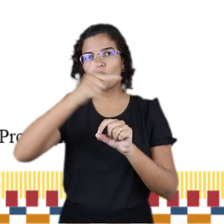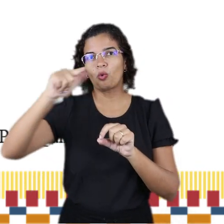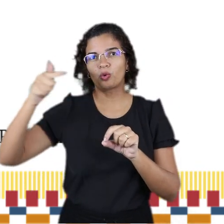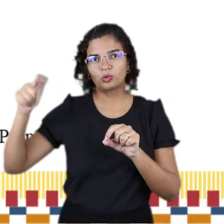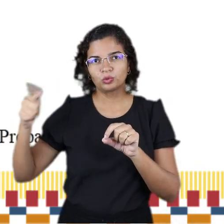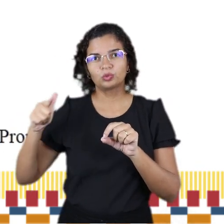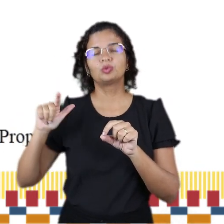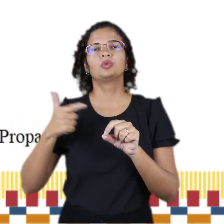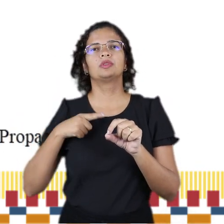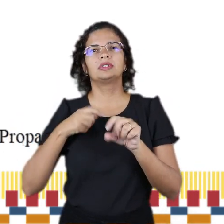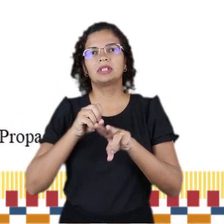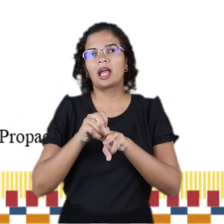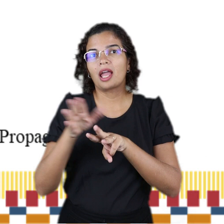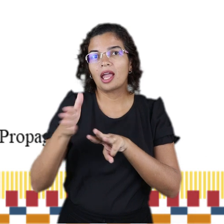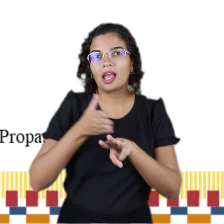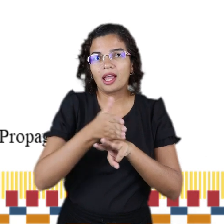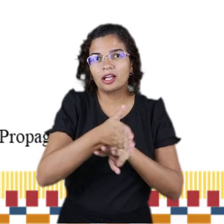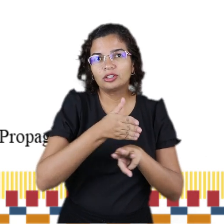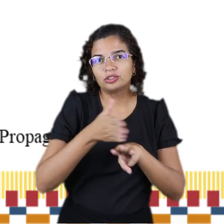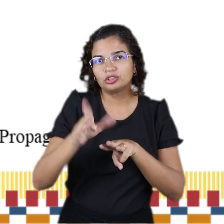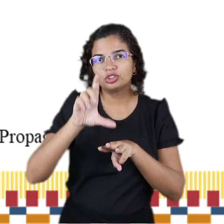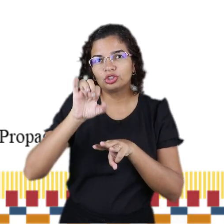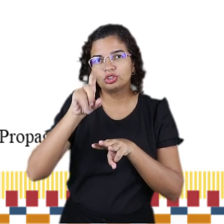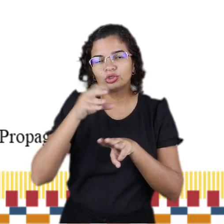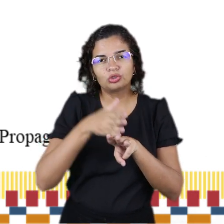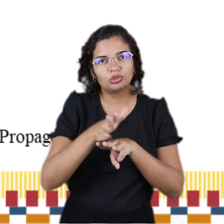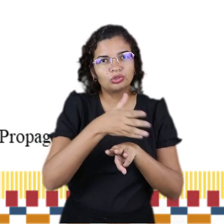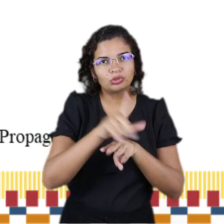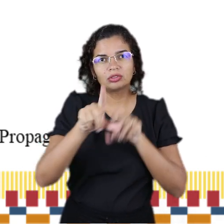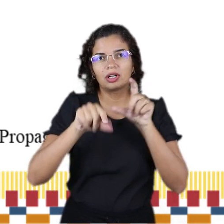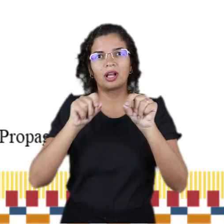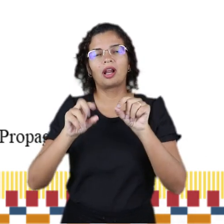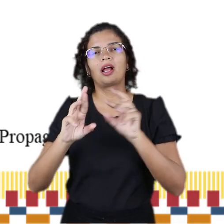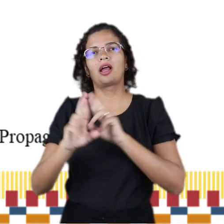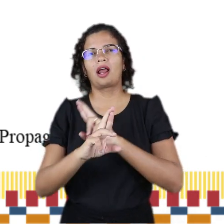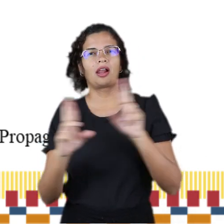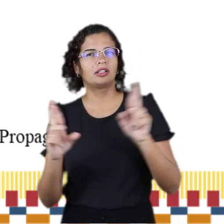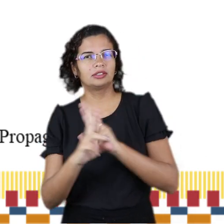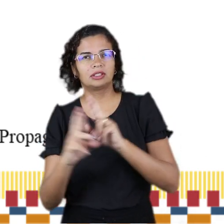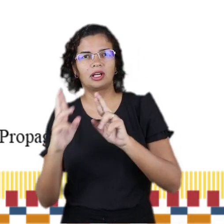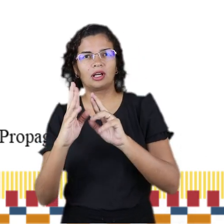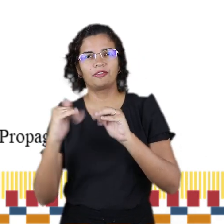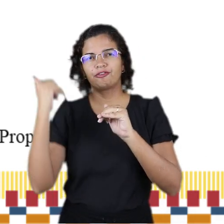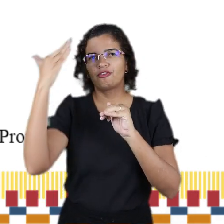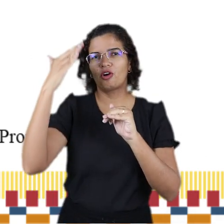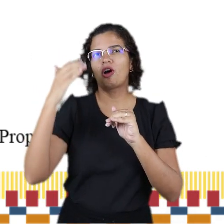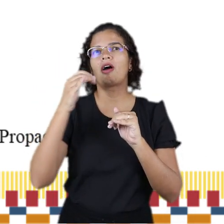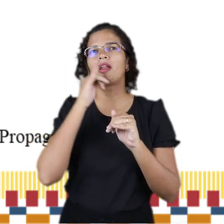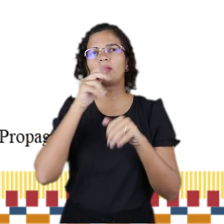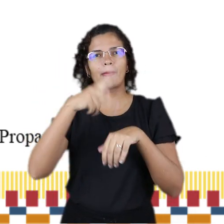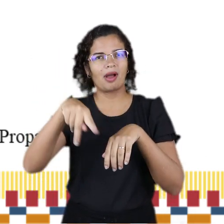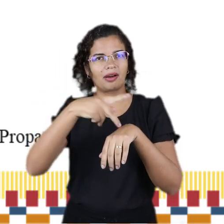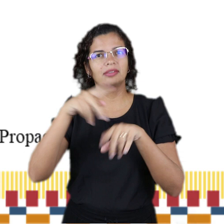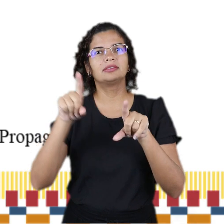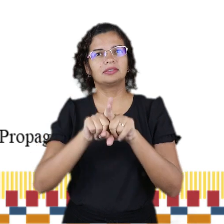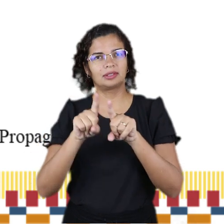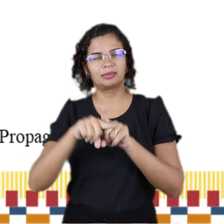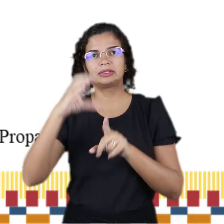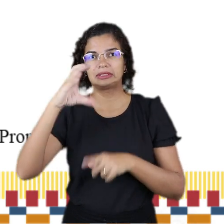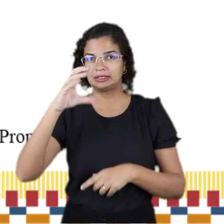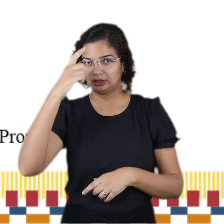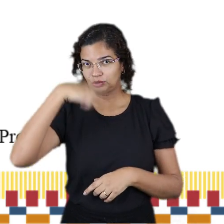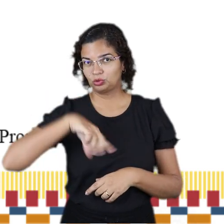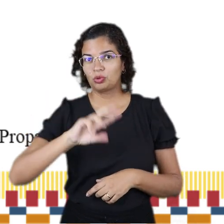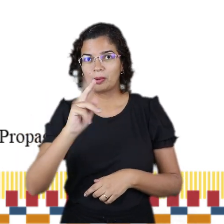como artes visuais, ciências sociais, educação artística, educação física, licenciatura, os estudos